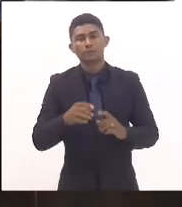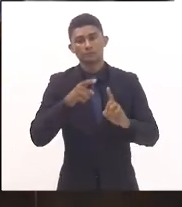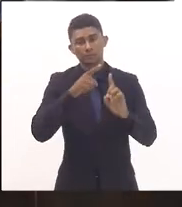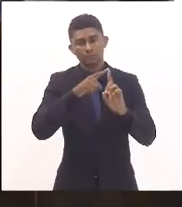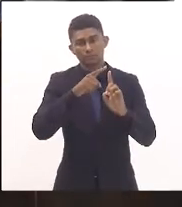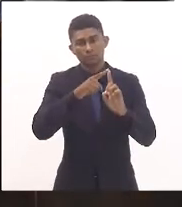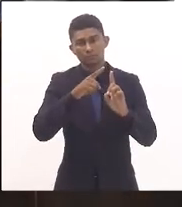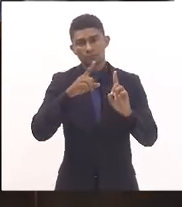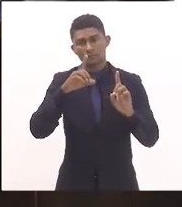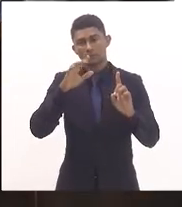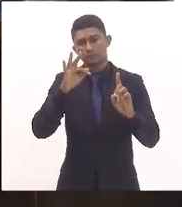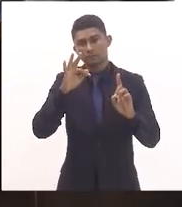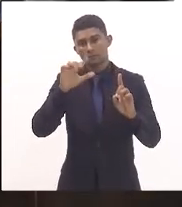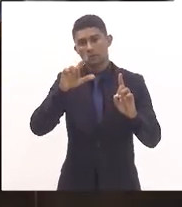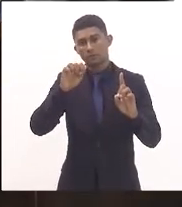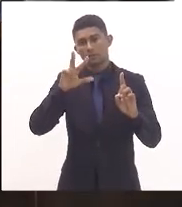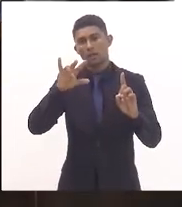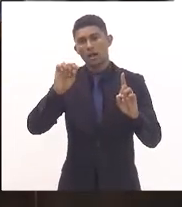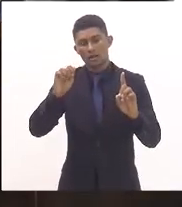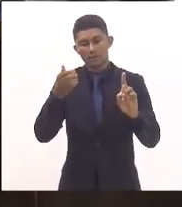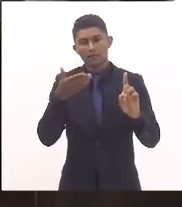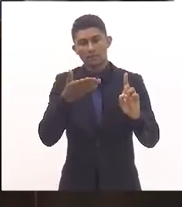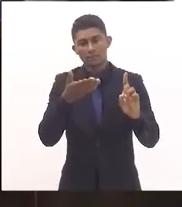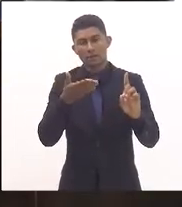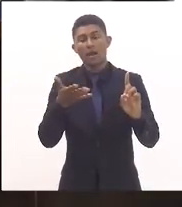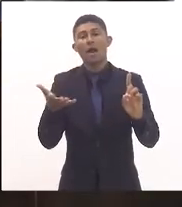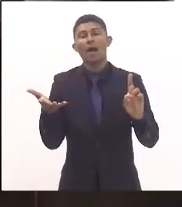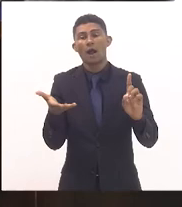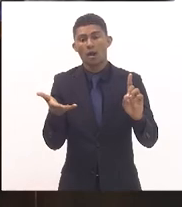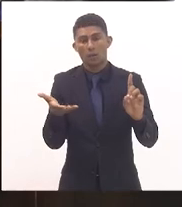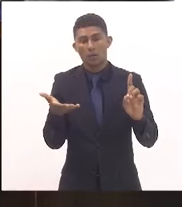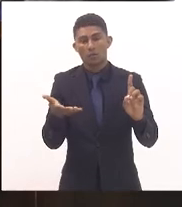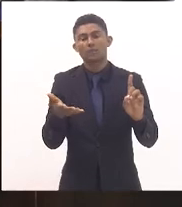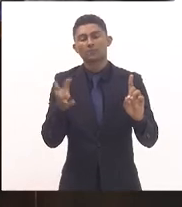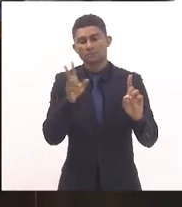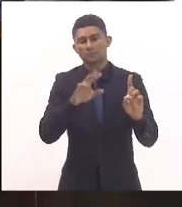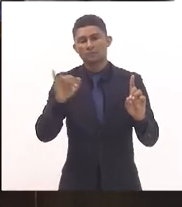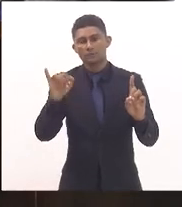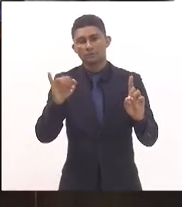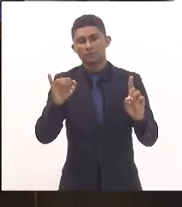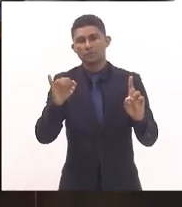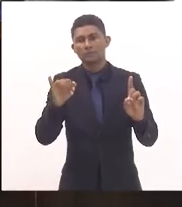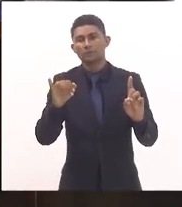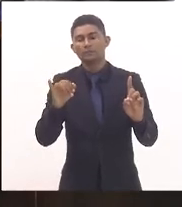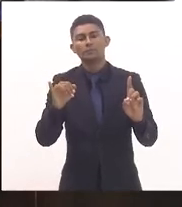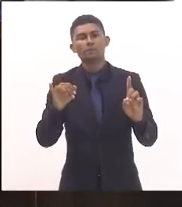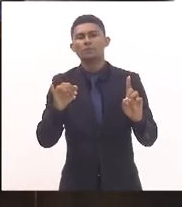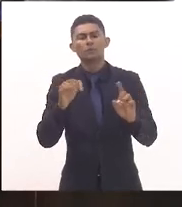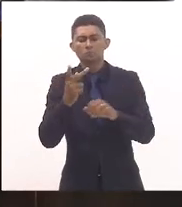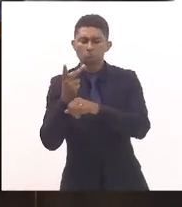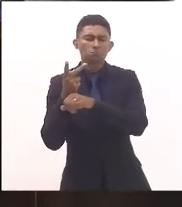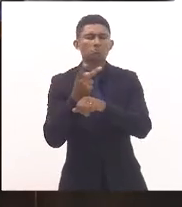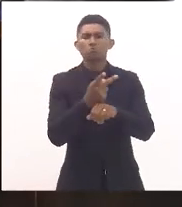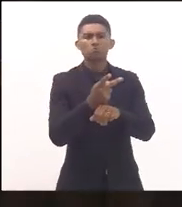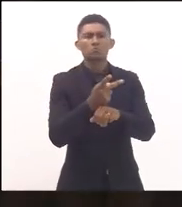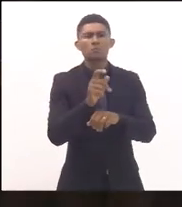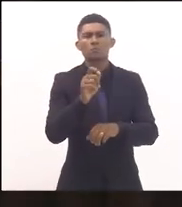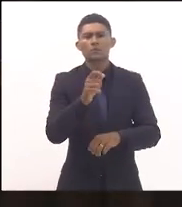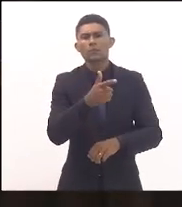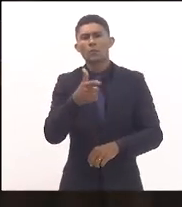Aguiar possuir aí receberá neste momento uma outra comenda